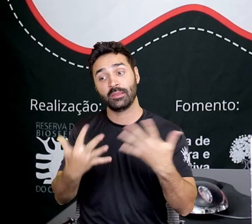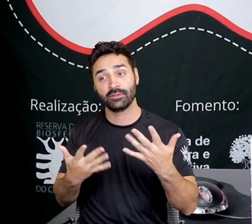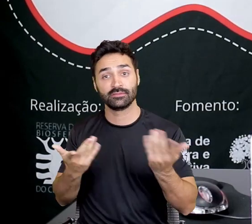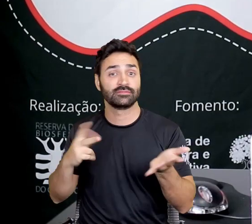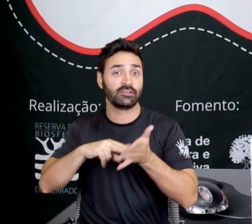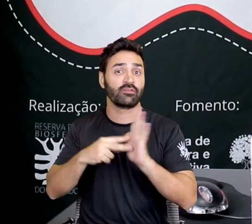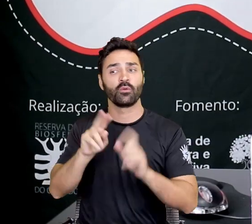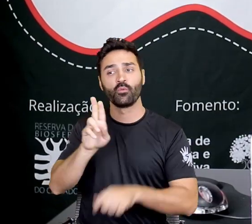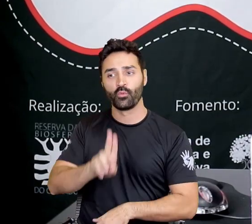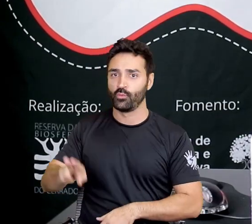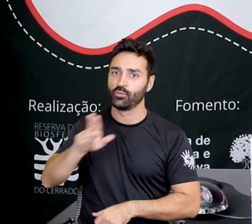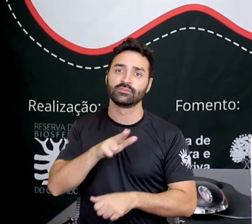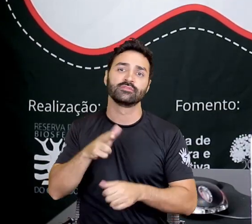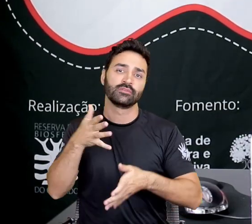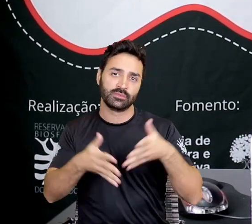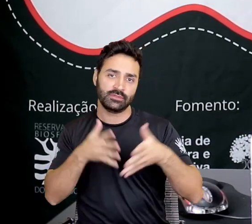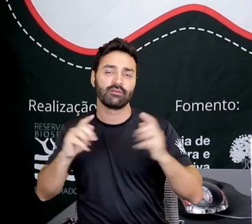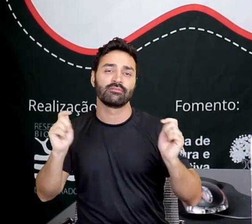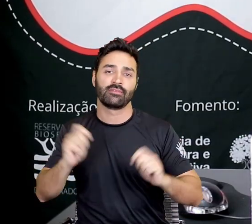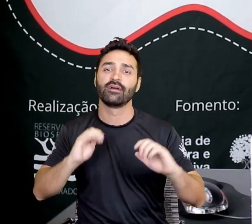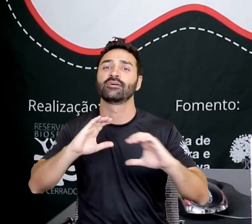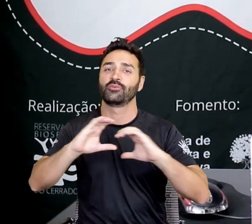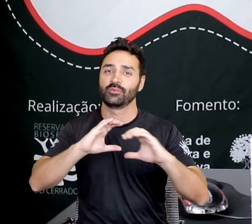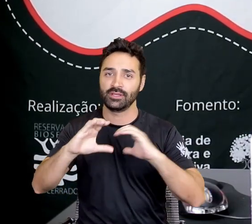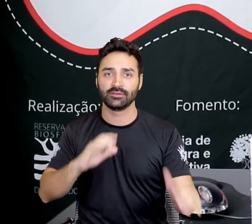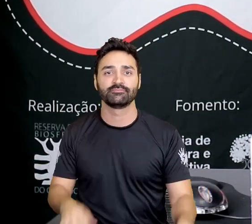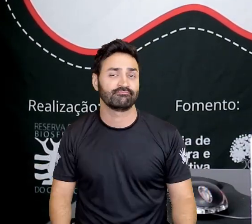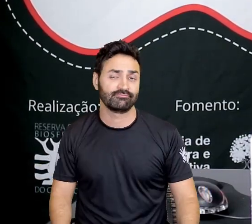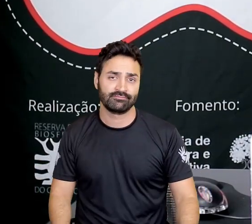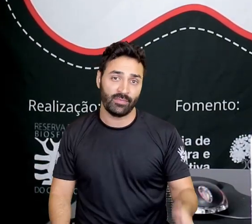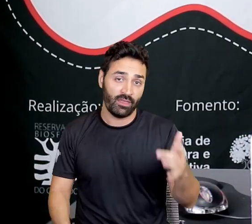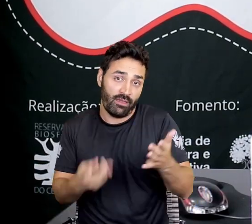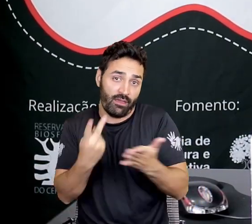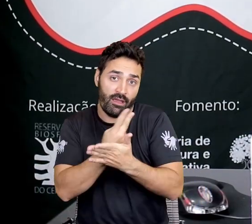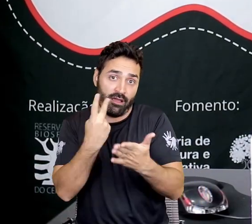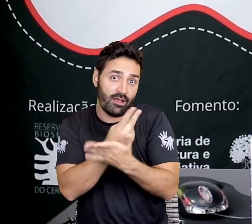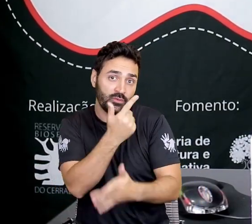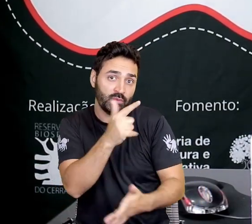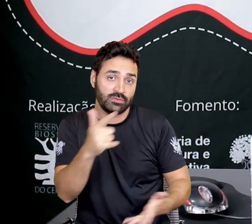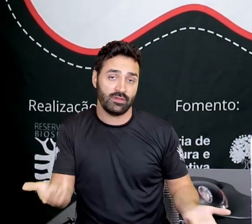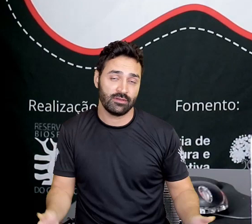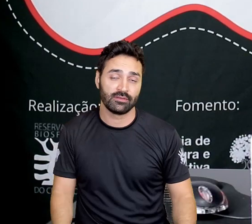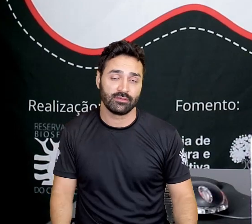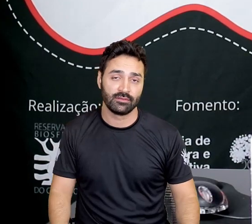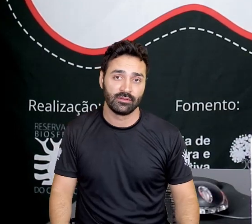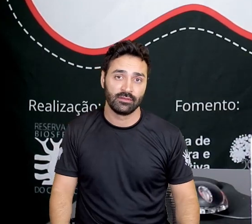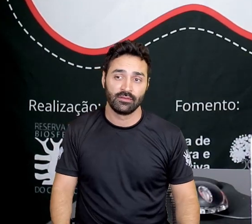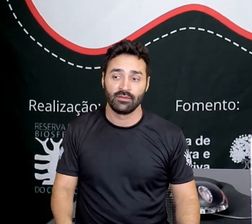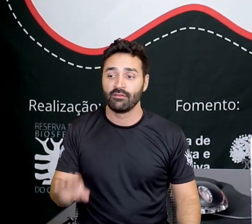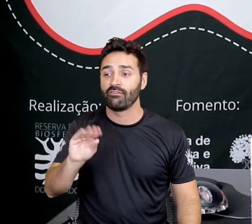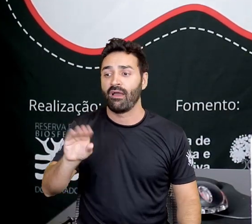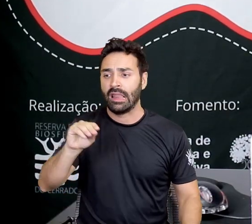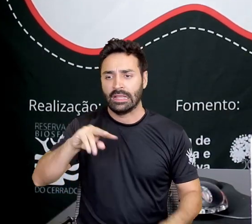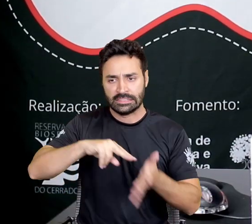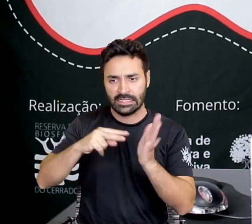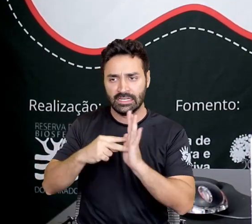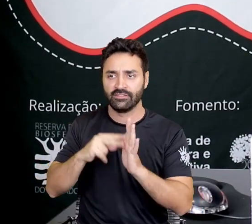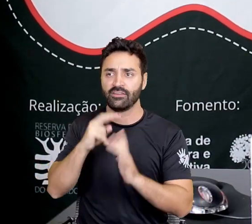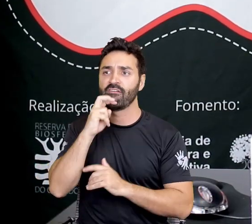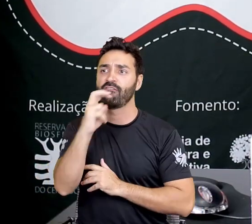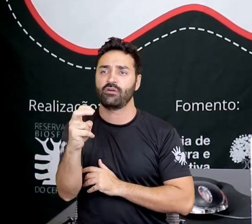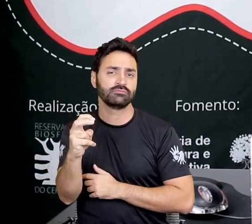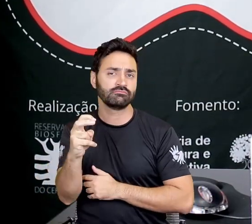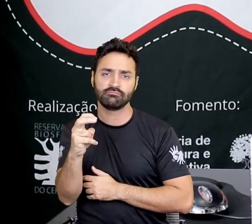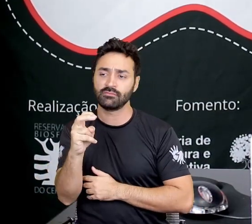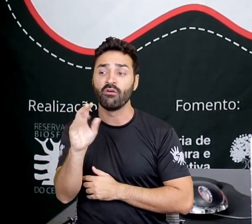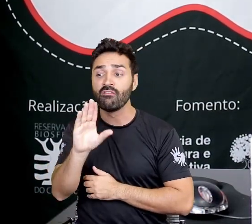usa a língua de sinais para se comunicar. E não é errado. O termo falar não quer dizer oralizar, produzir voz. Tá?